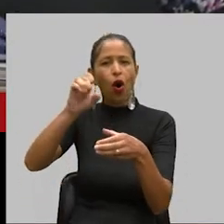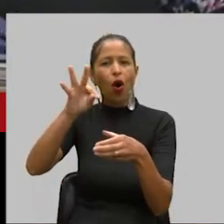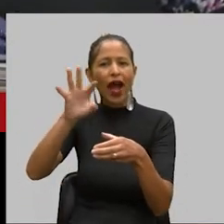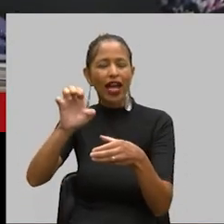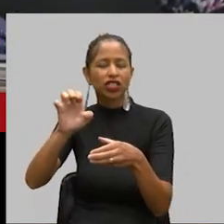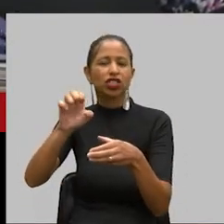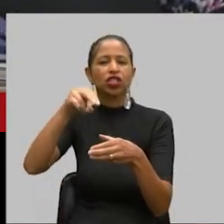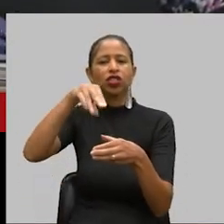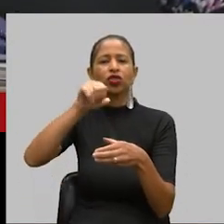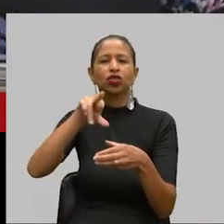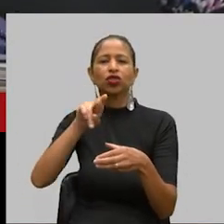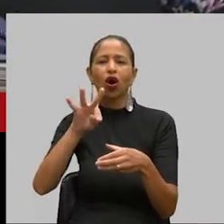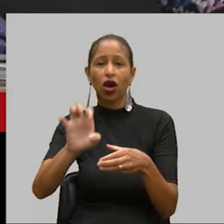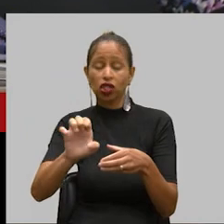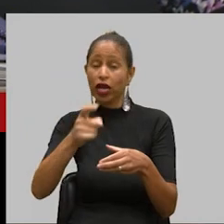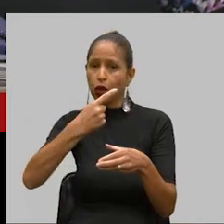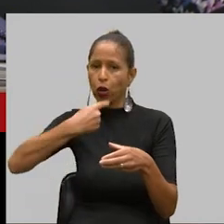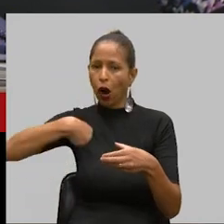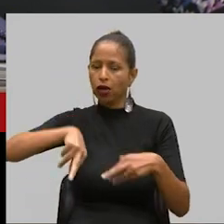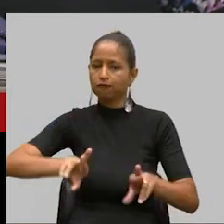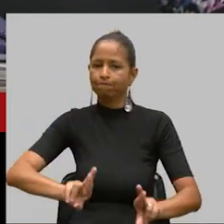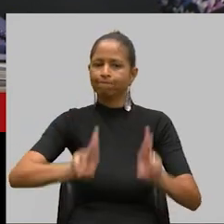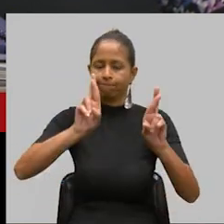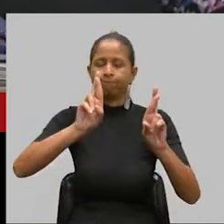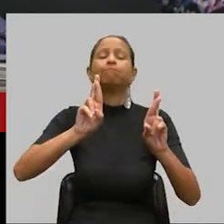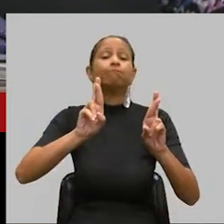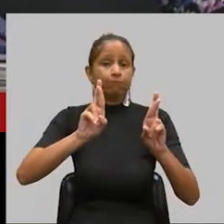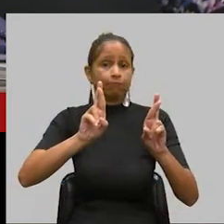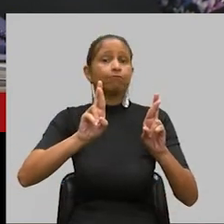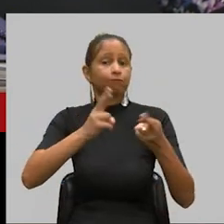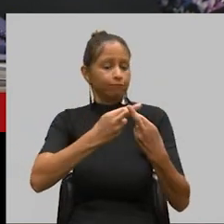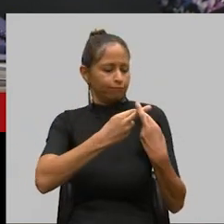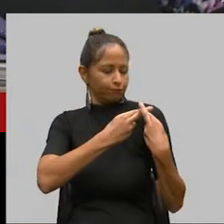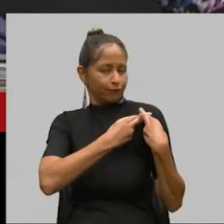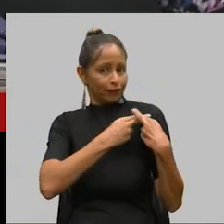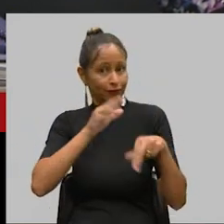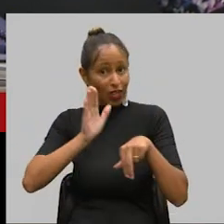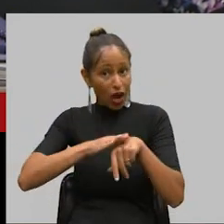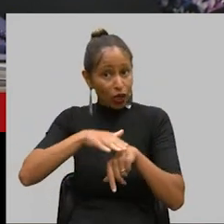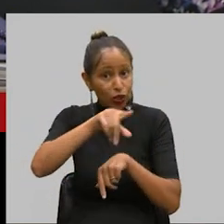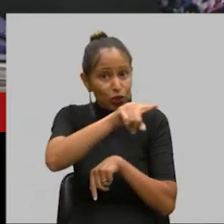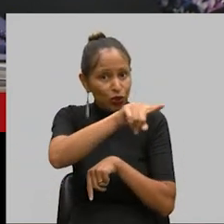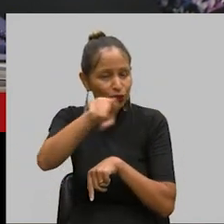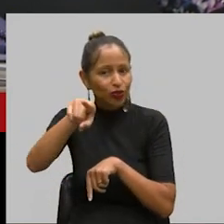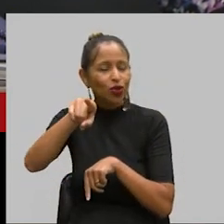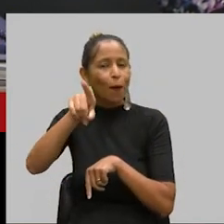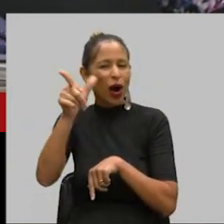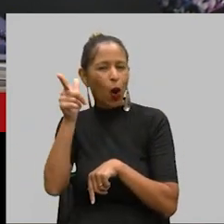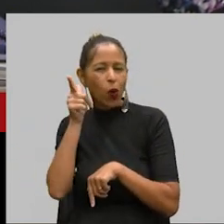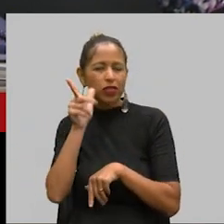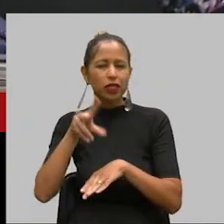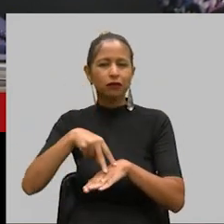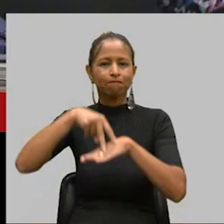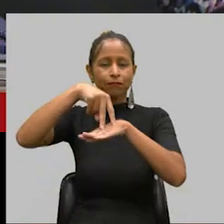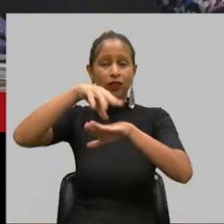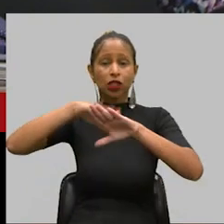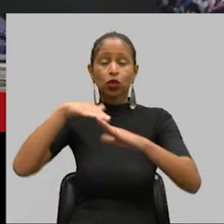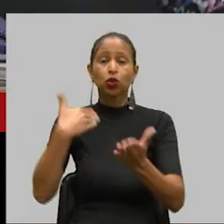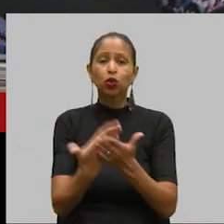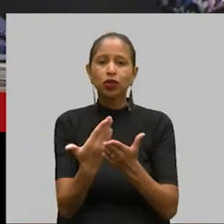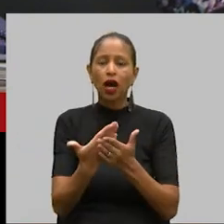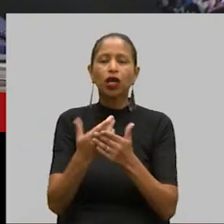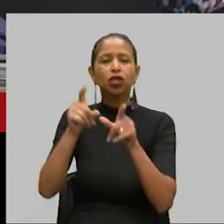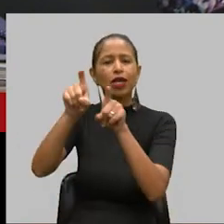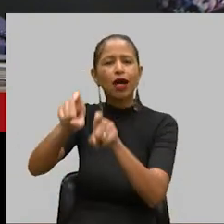norte e temos uma responsabilidade muito grande para com vocês de garantir um lugar para vocês estudantes do campo